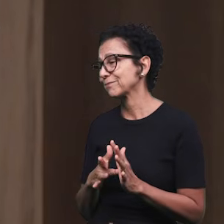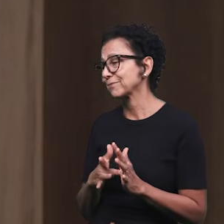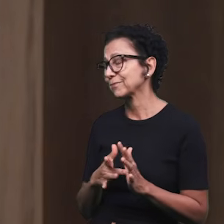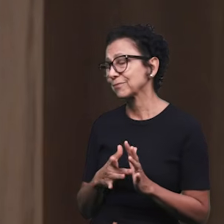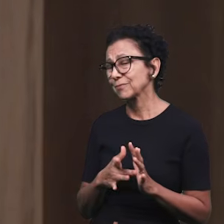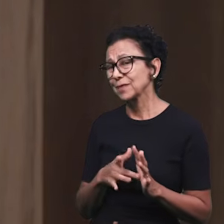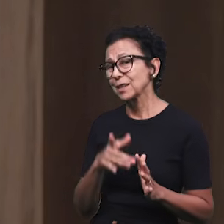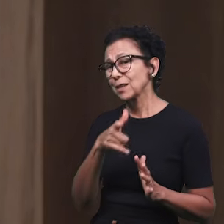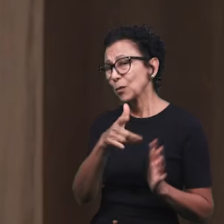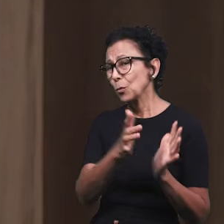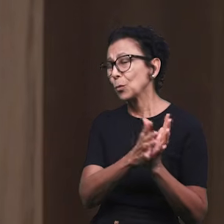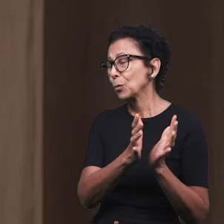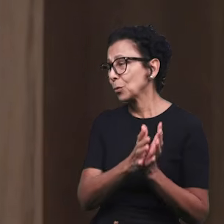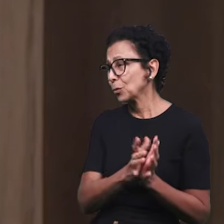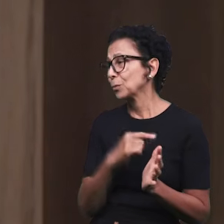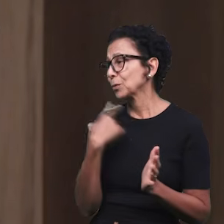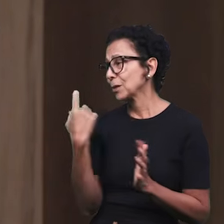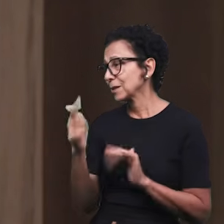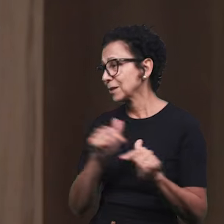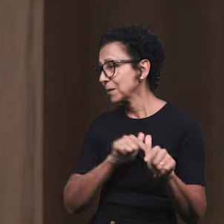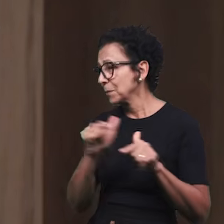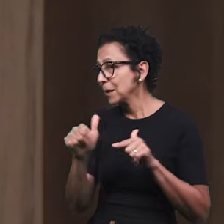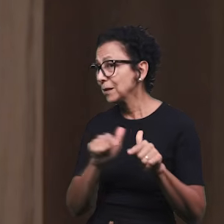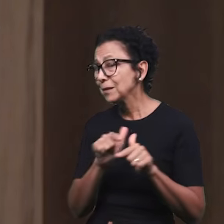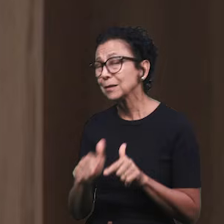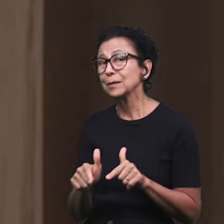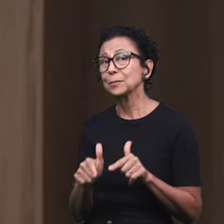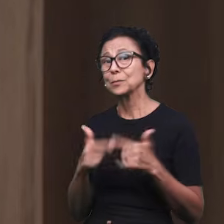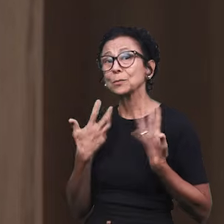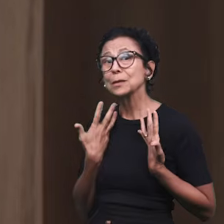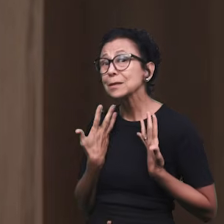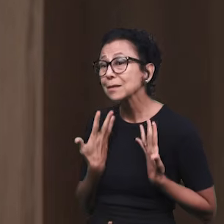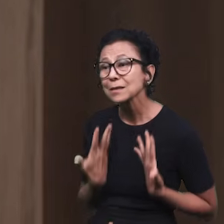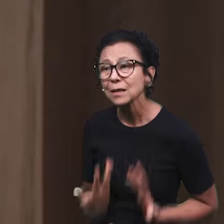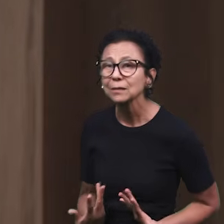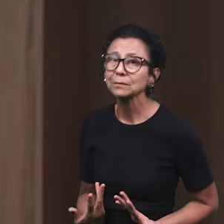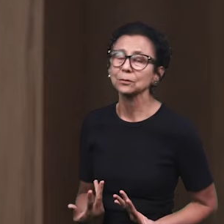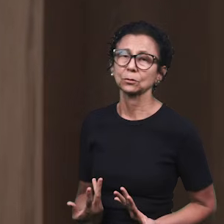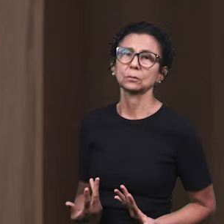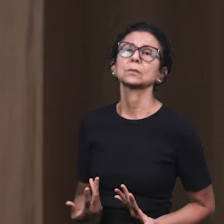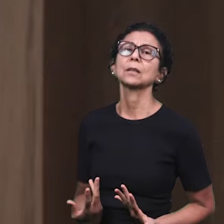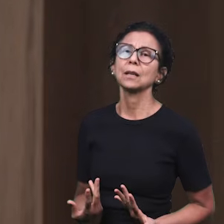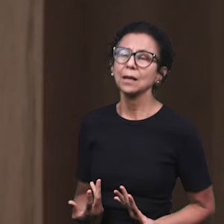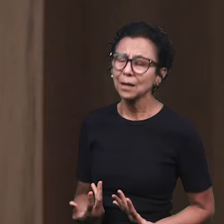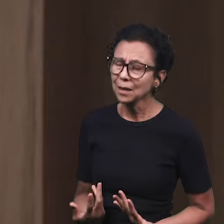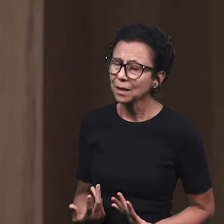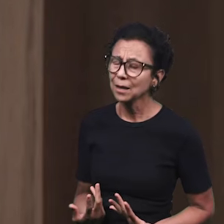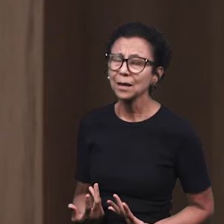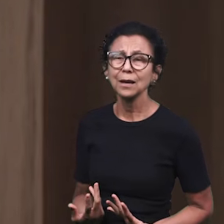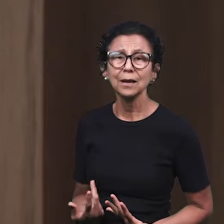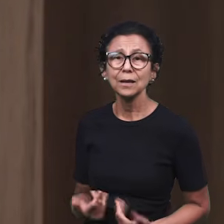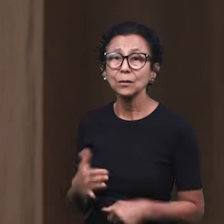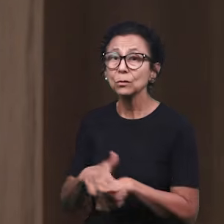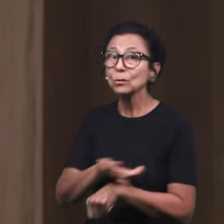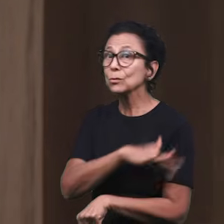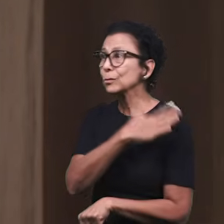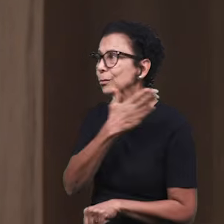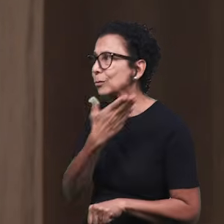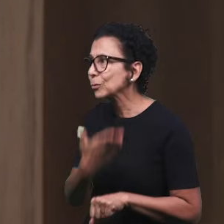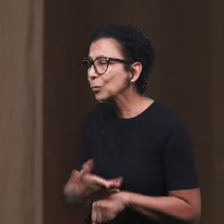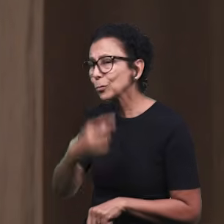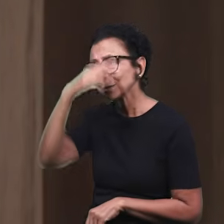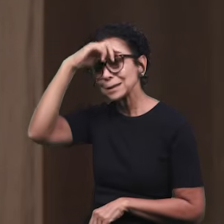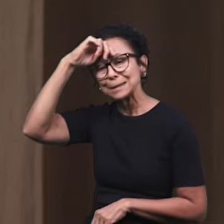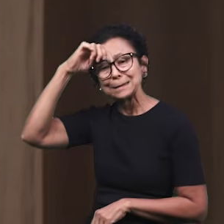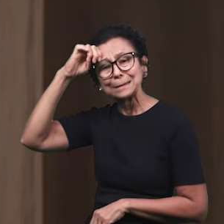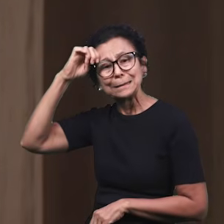mas nós sofremos, nós estamos cansados, não é? Da noite que nós trabalhamos e